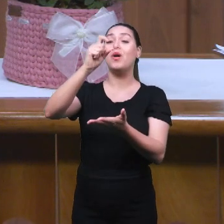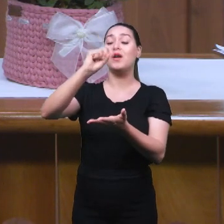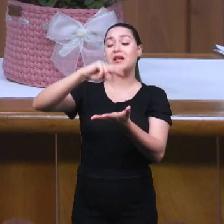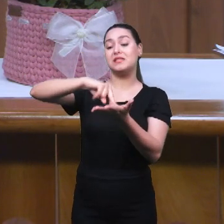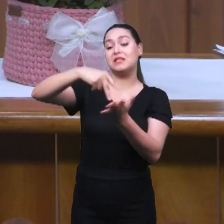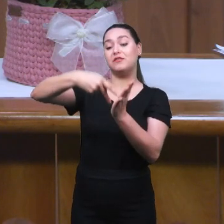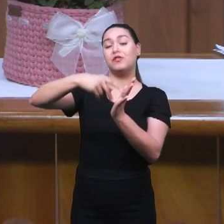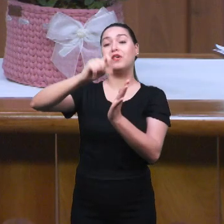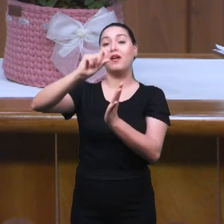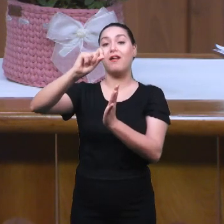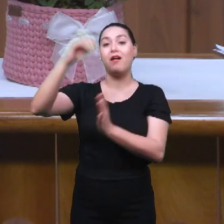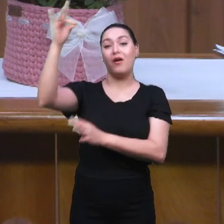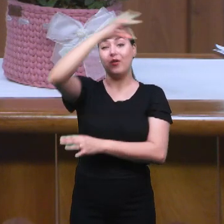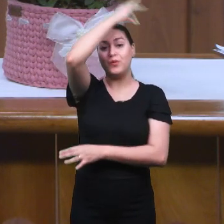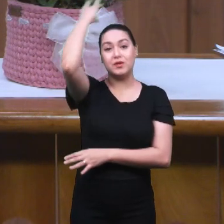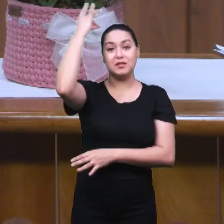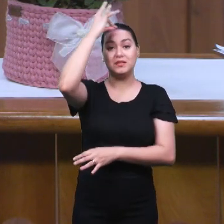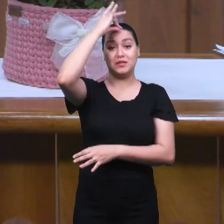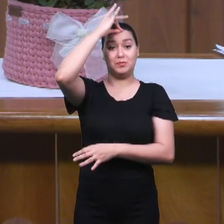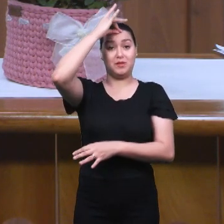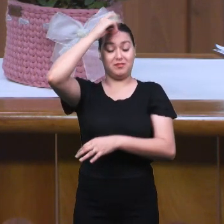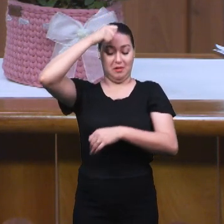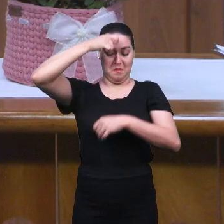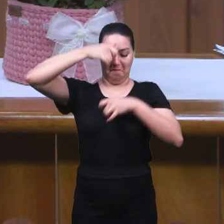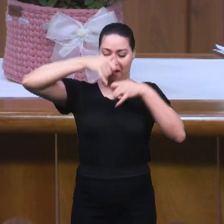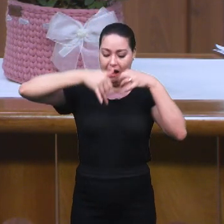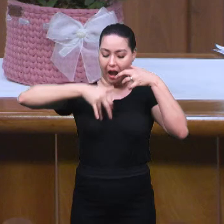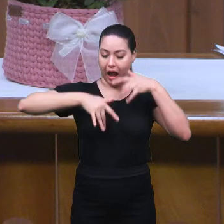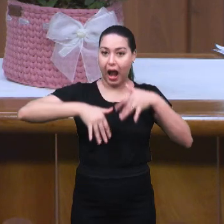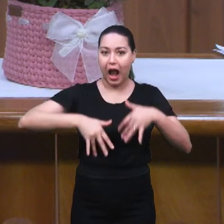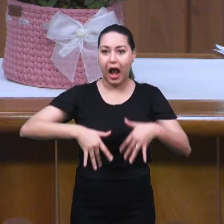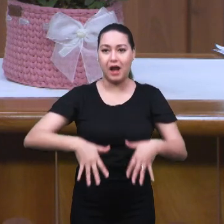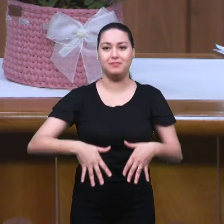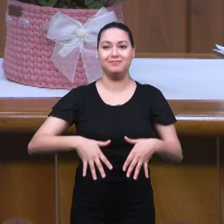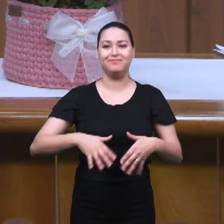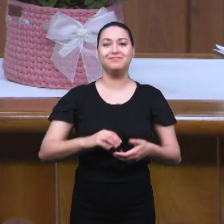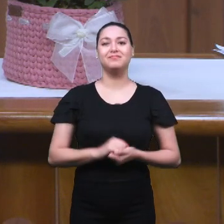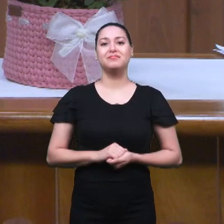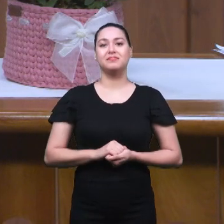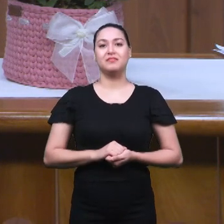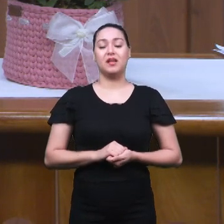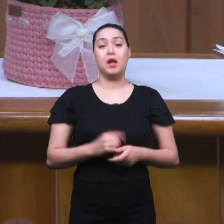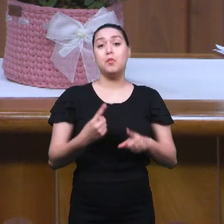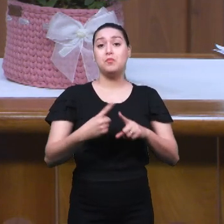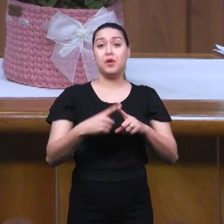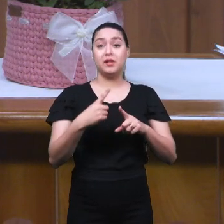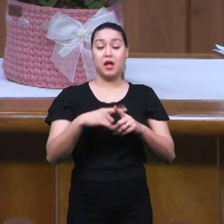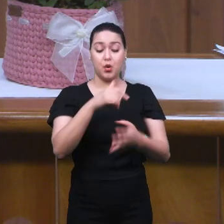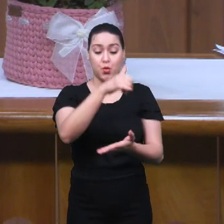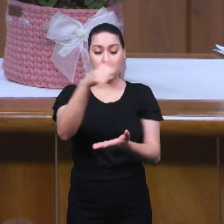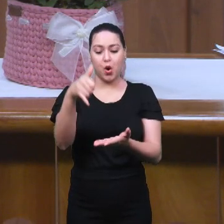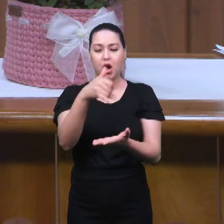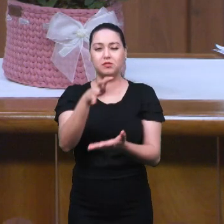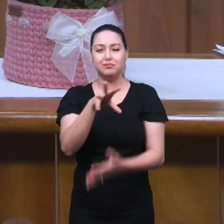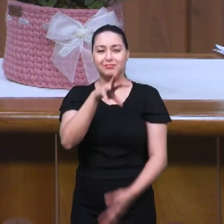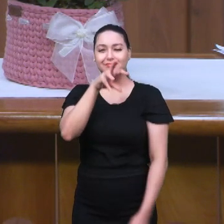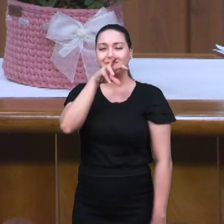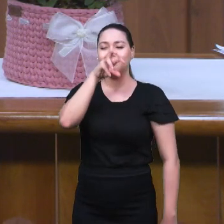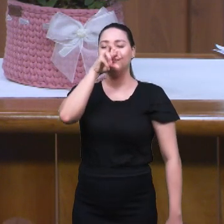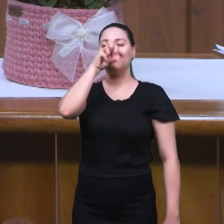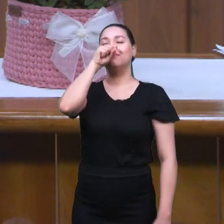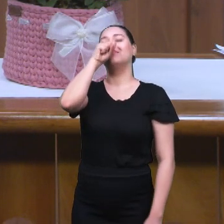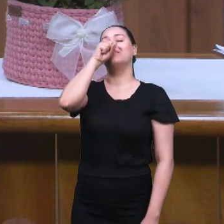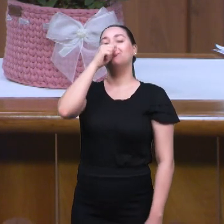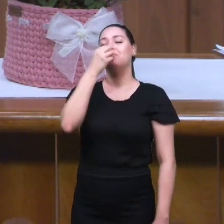permitir que essa igreja deixe o seu mau cheiro, mas, diz Paulo, nós somos